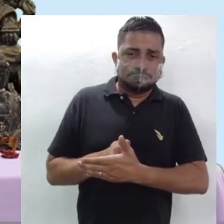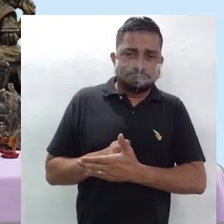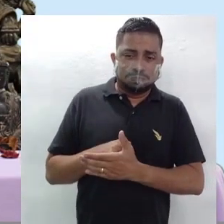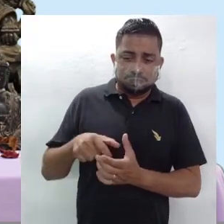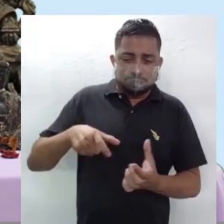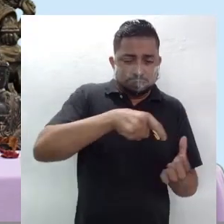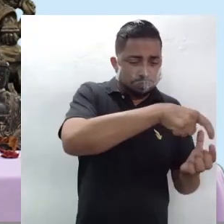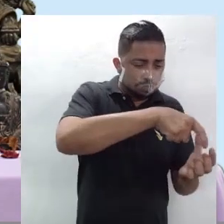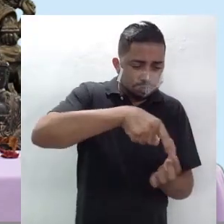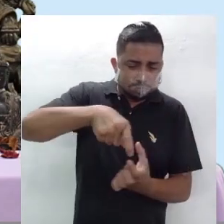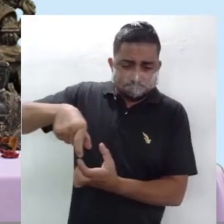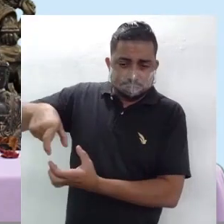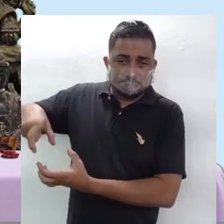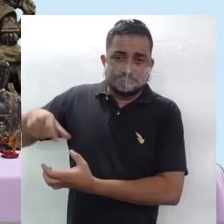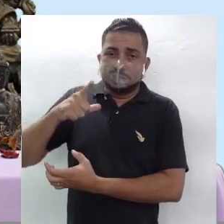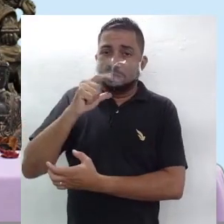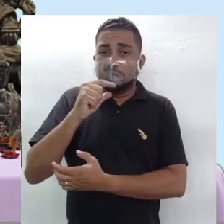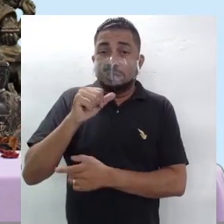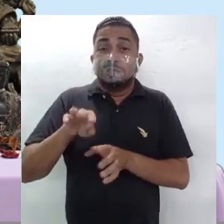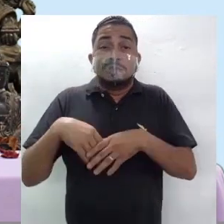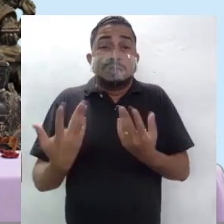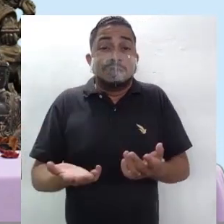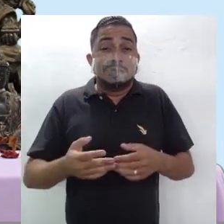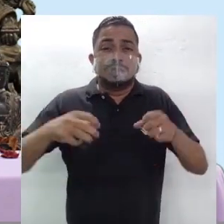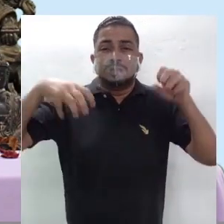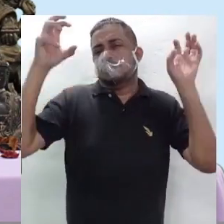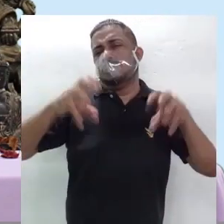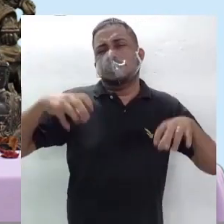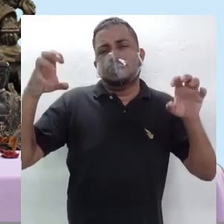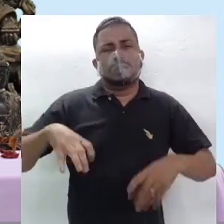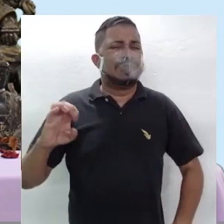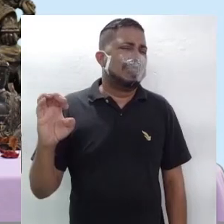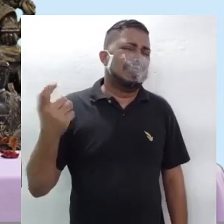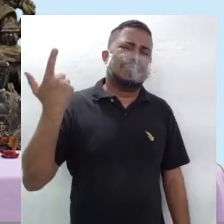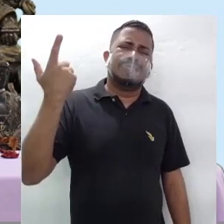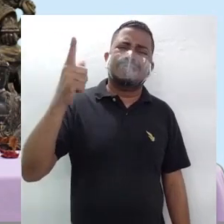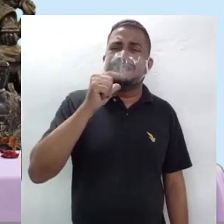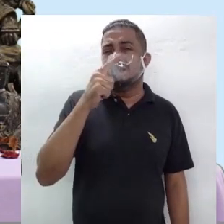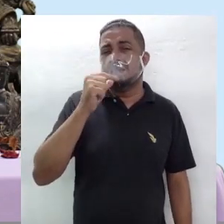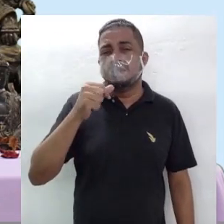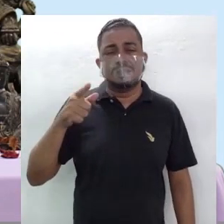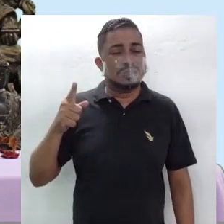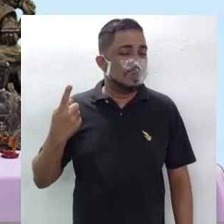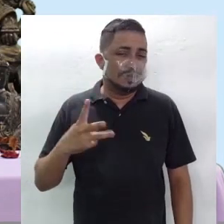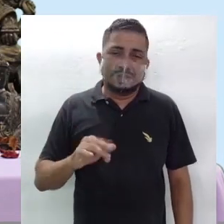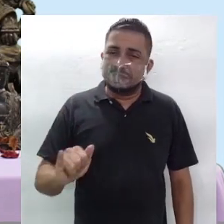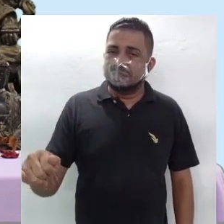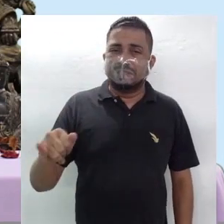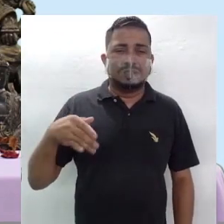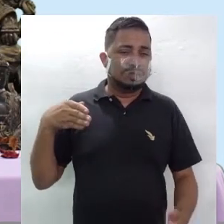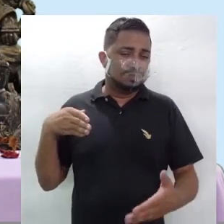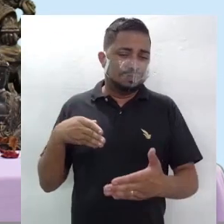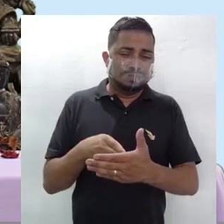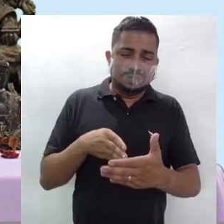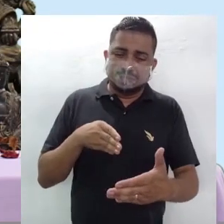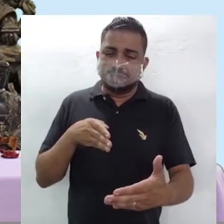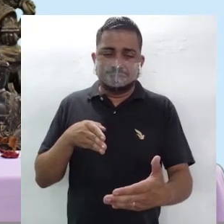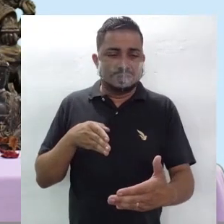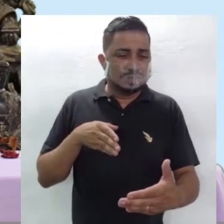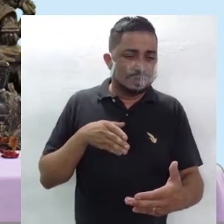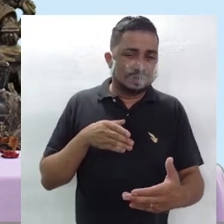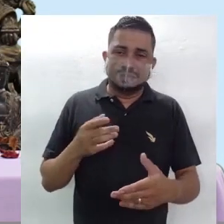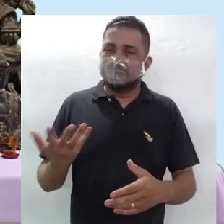bueiros. Então, quando chover, é lógico que a água ela não vai